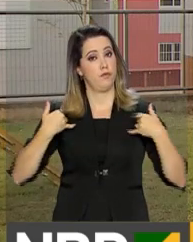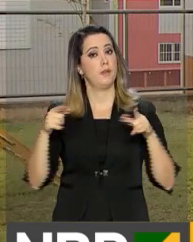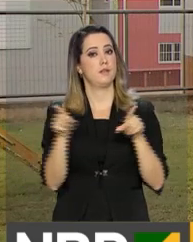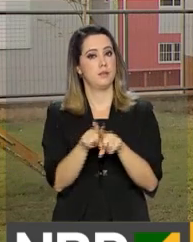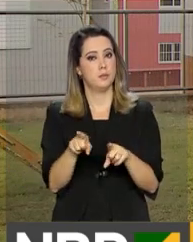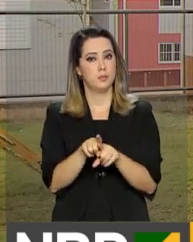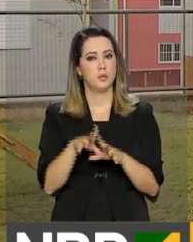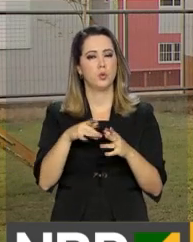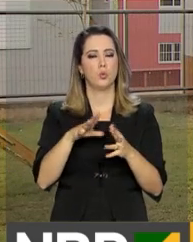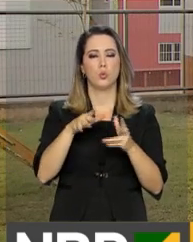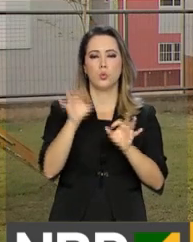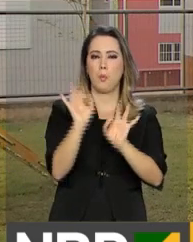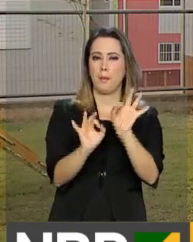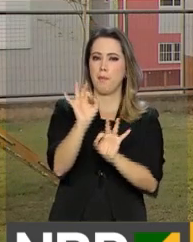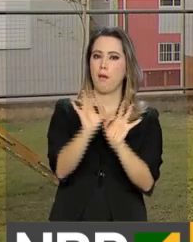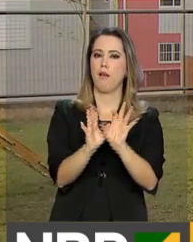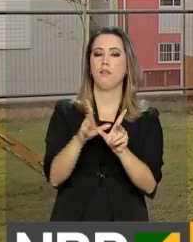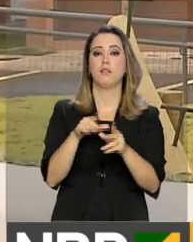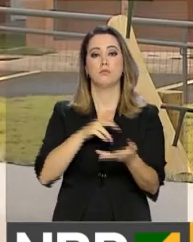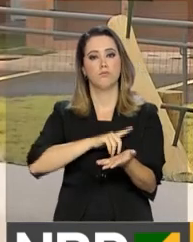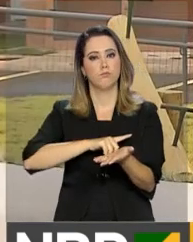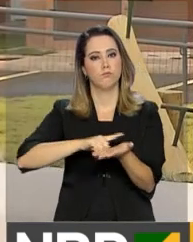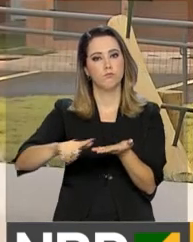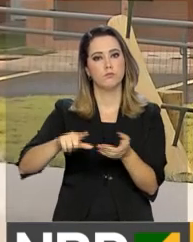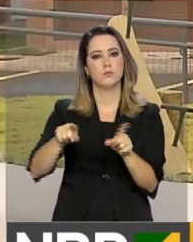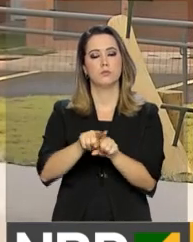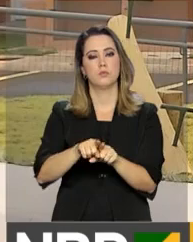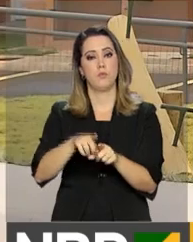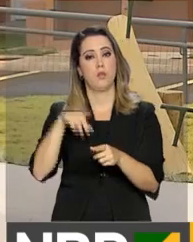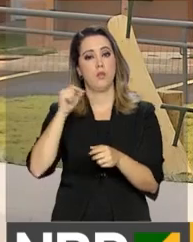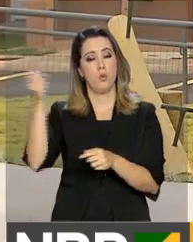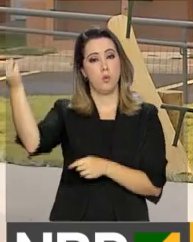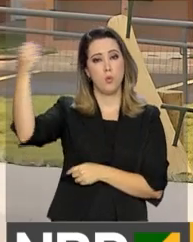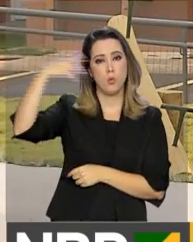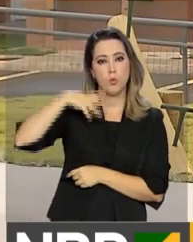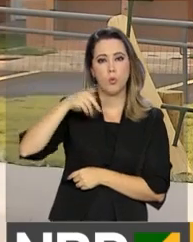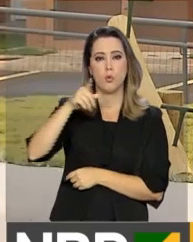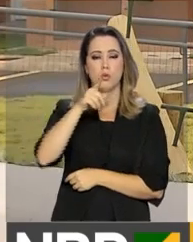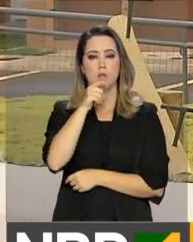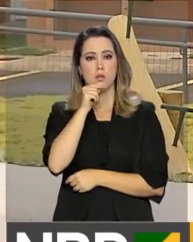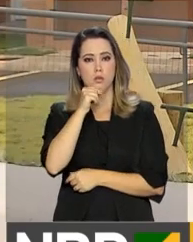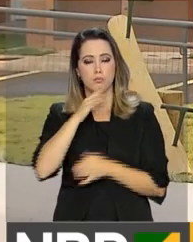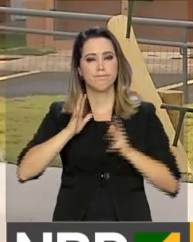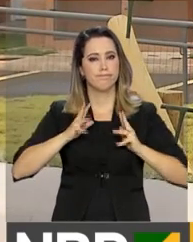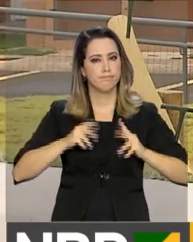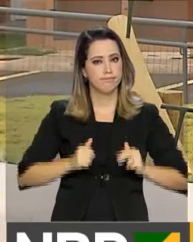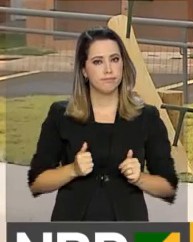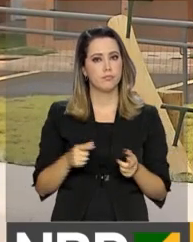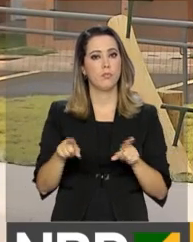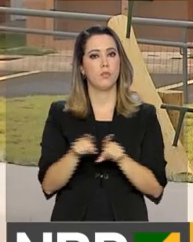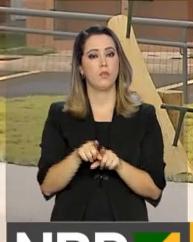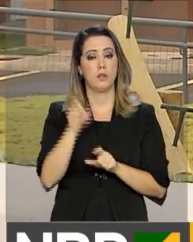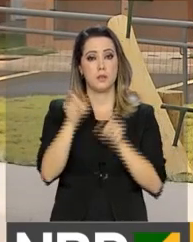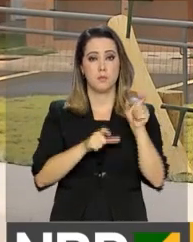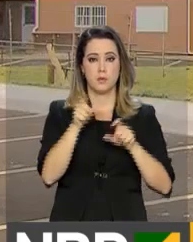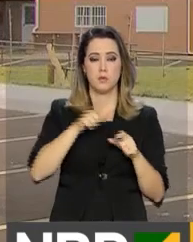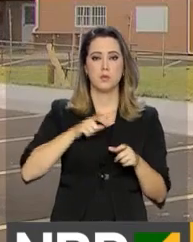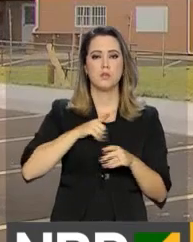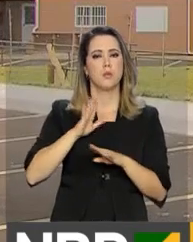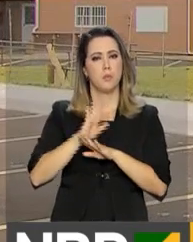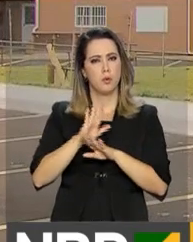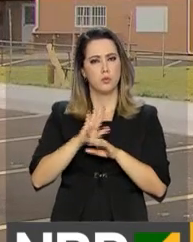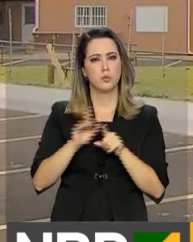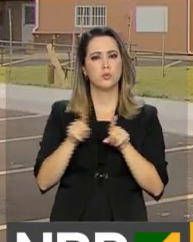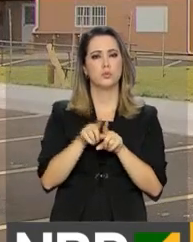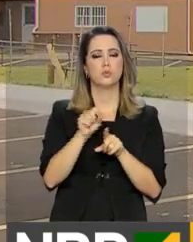também foi toda urbanizada com pavimentação, drenagem, iluminação e rede de água e esgoto. Os moradores vão contar